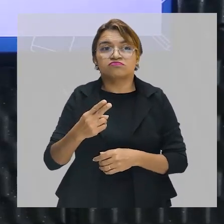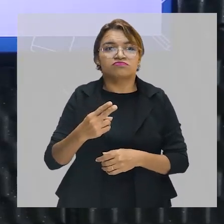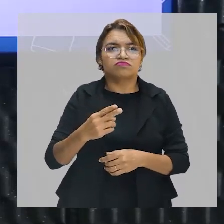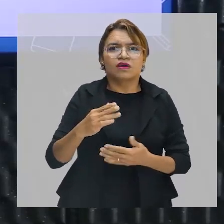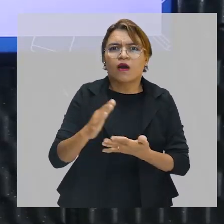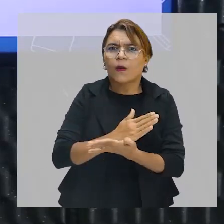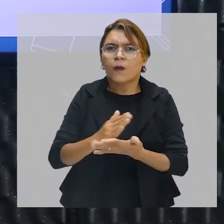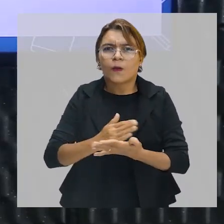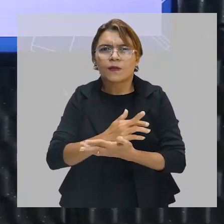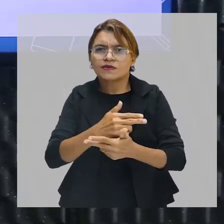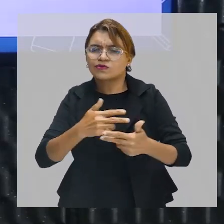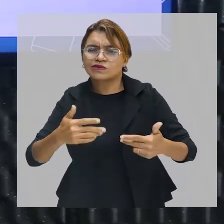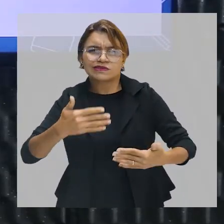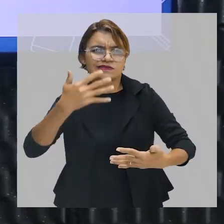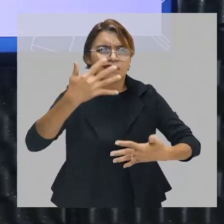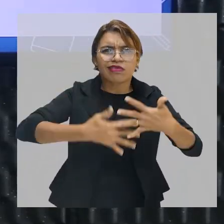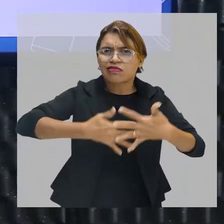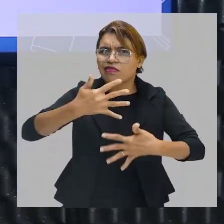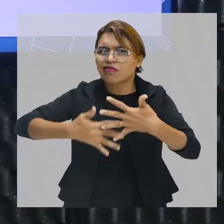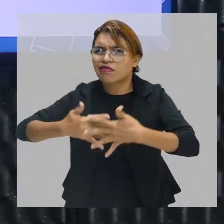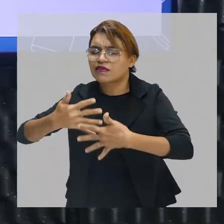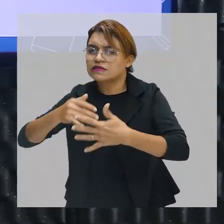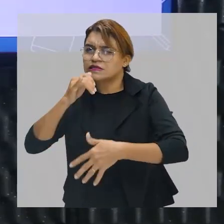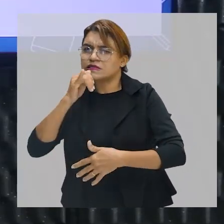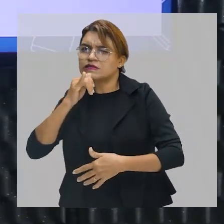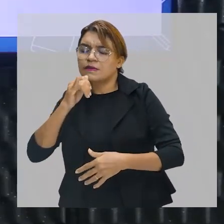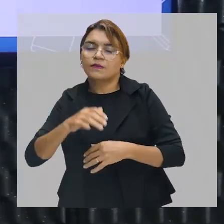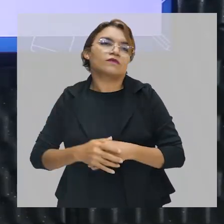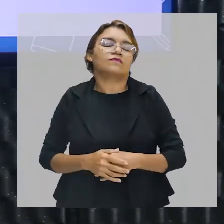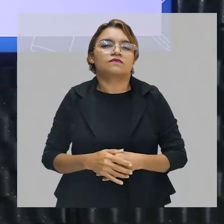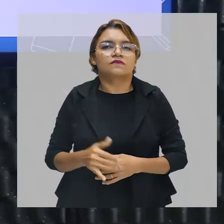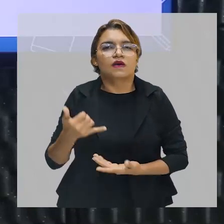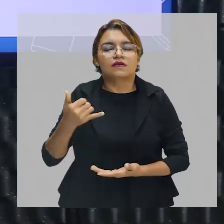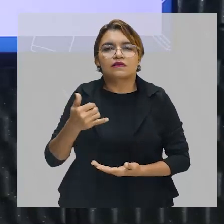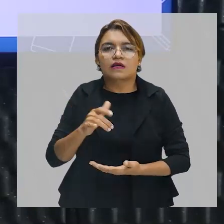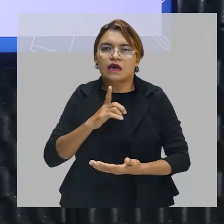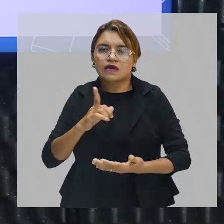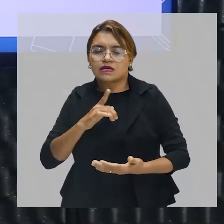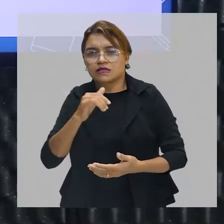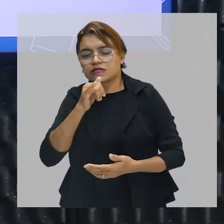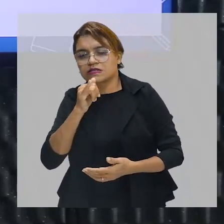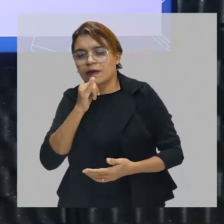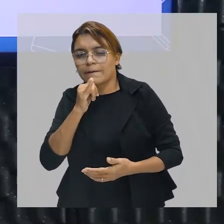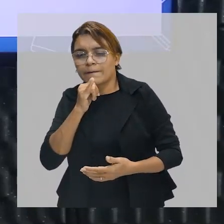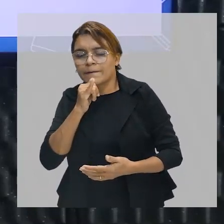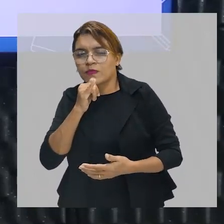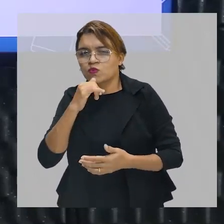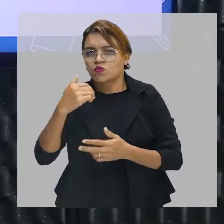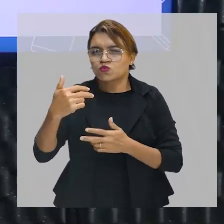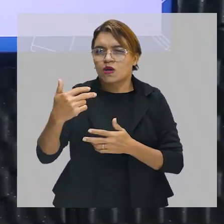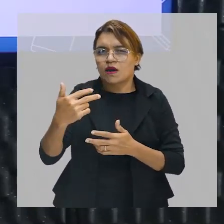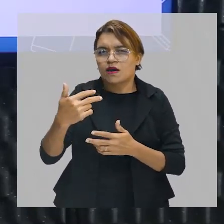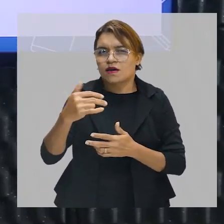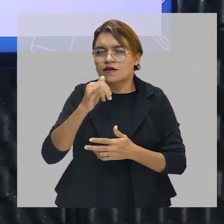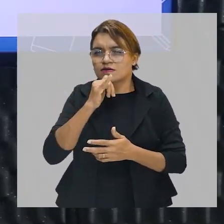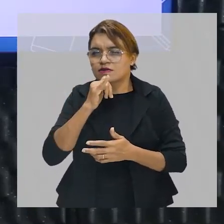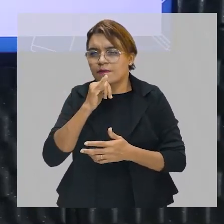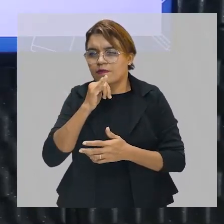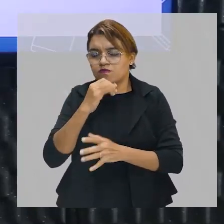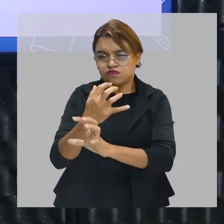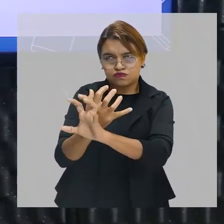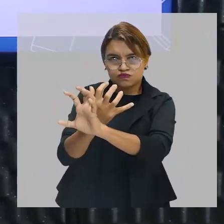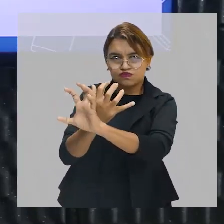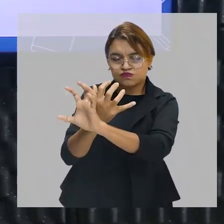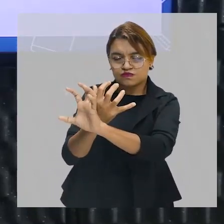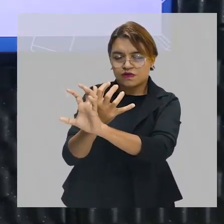compreendesse alguma parte da mensagem. Por exemplo, você está numa ligação e aí tem um barulho externo e você não consegue ouvir, compreender muito